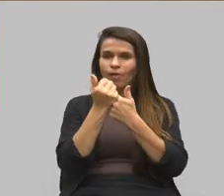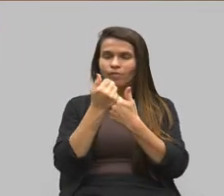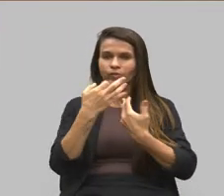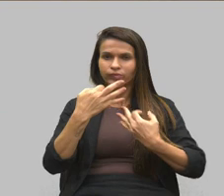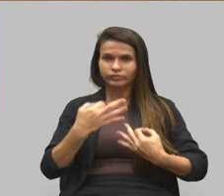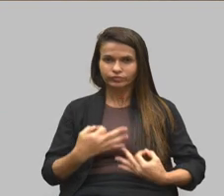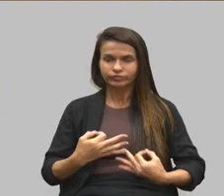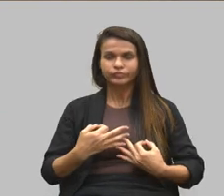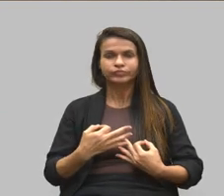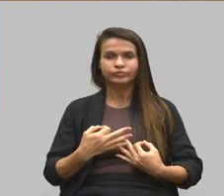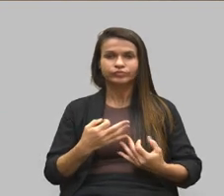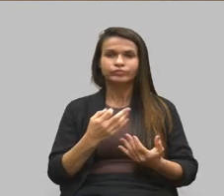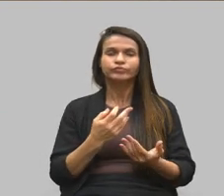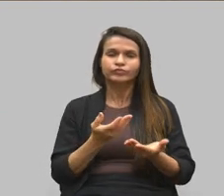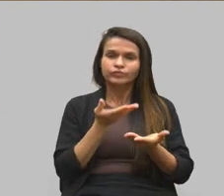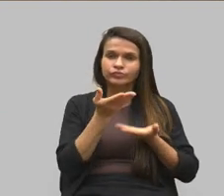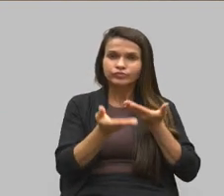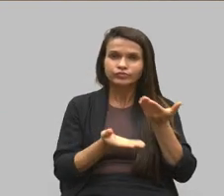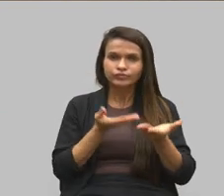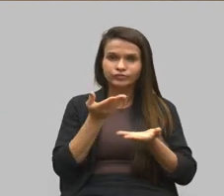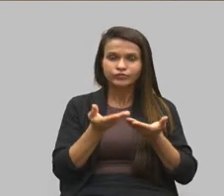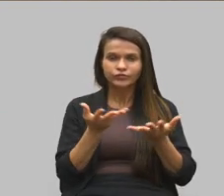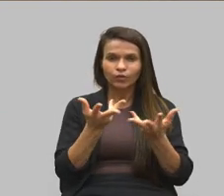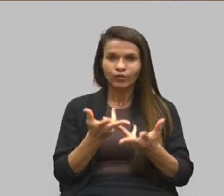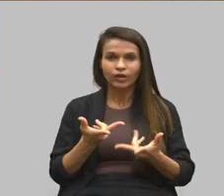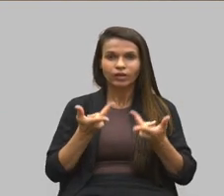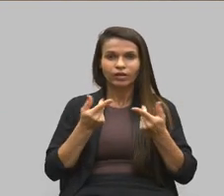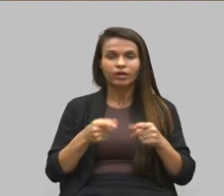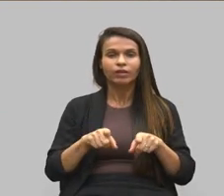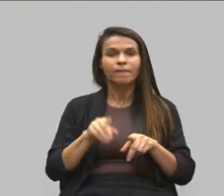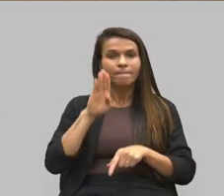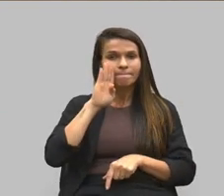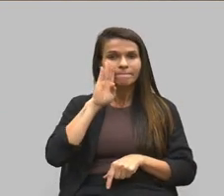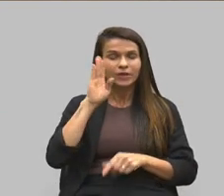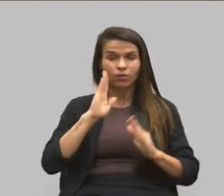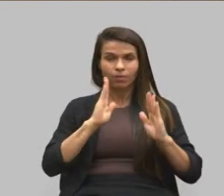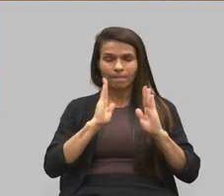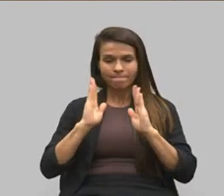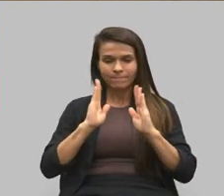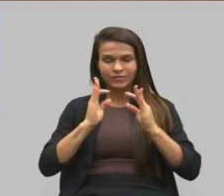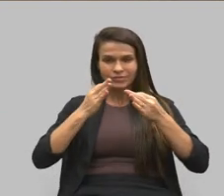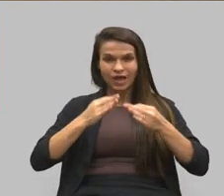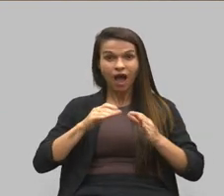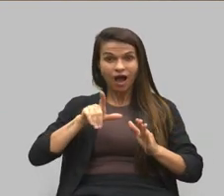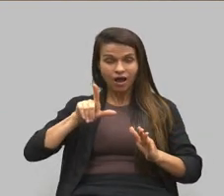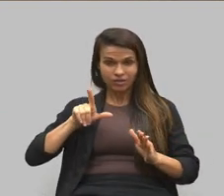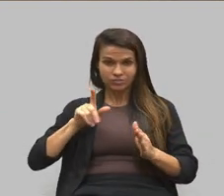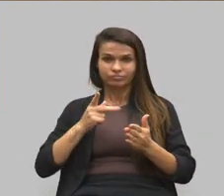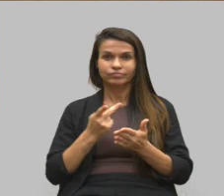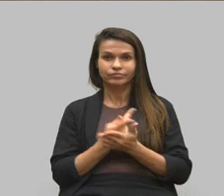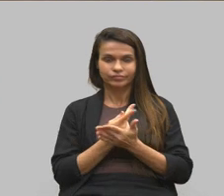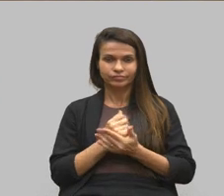integral de qualidade e principalmente em tempo hábil precoce e essa visão